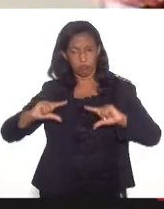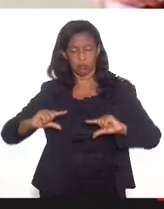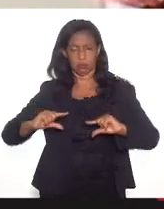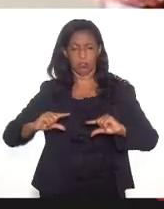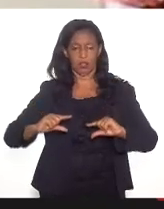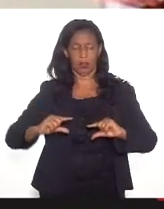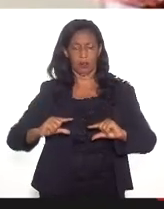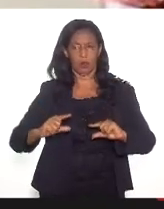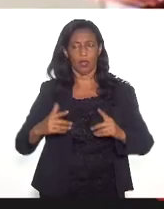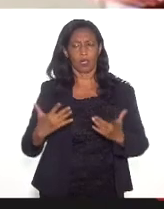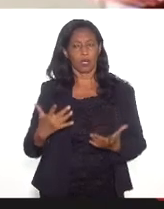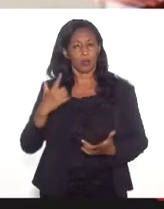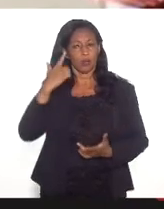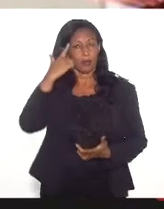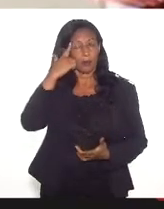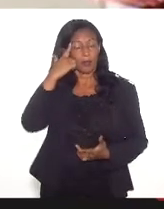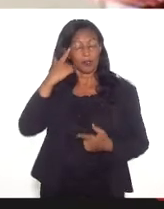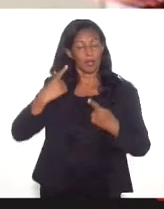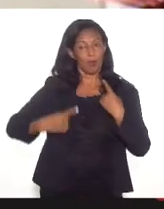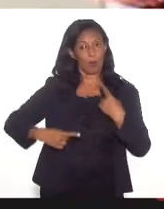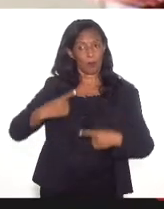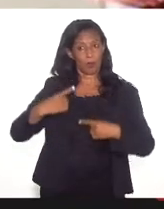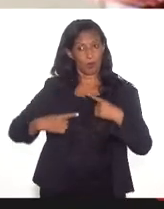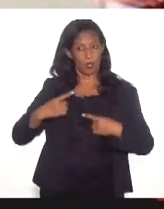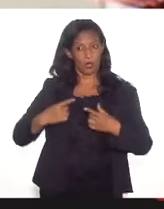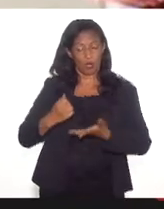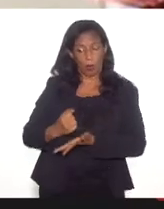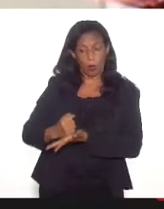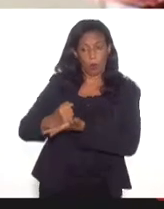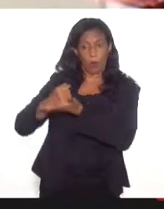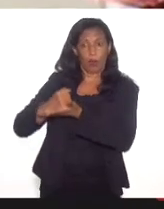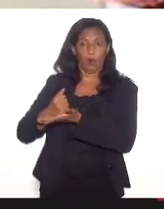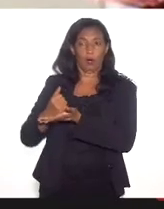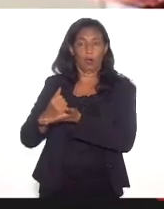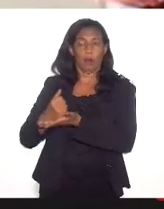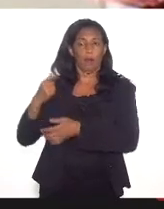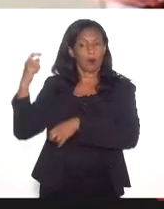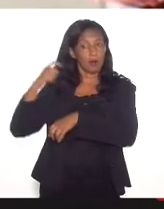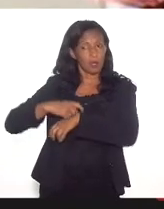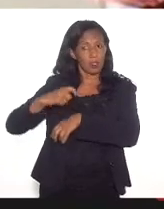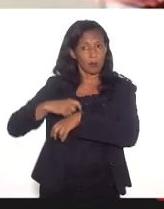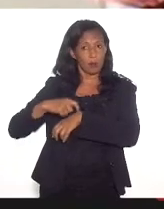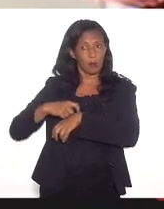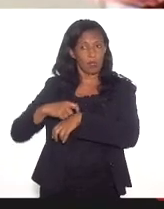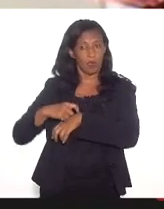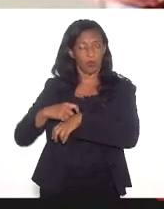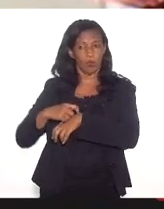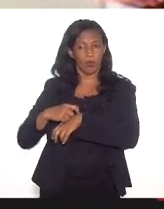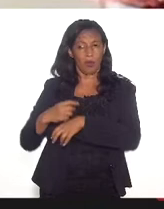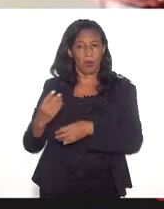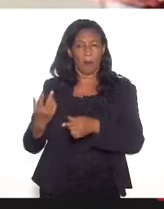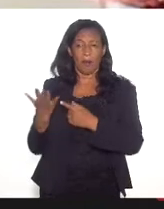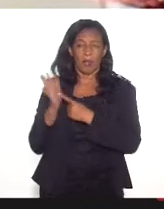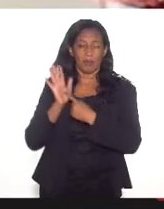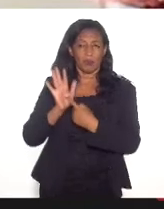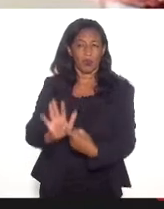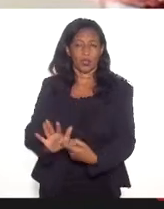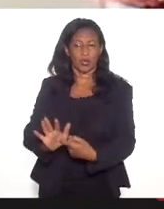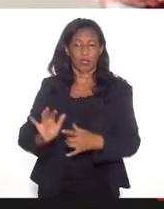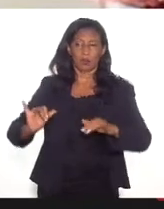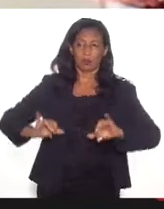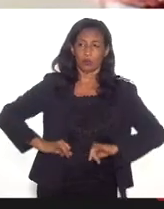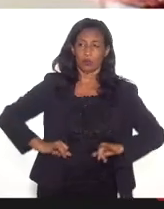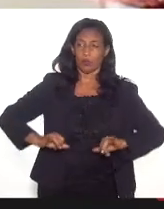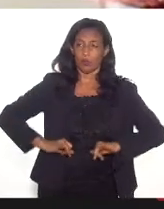Então, obviamente, temos que pensar políticas estruturantes, mas nesse momento em que a pandemia ainda nos impõe uma realidade tão dolorosa que a gente não sabe ainda